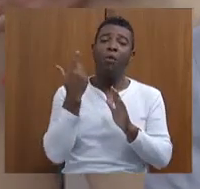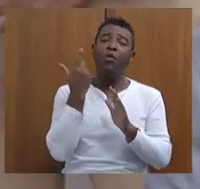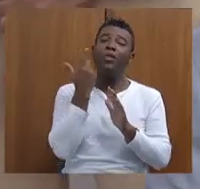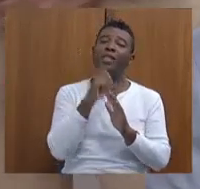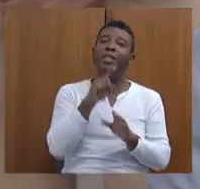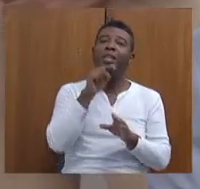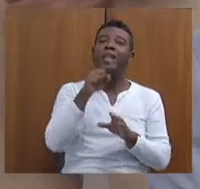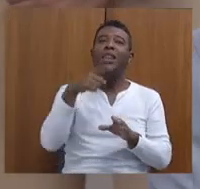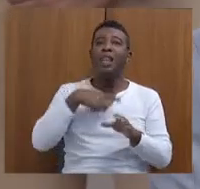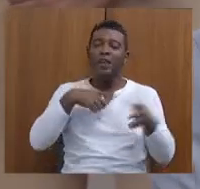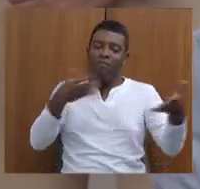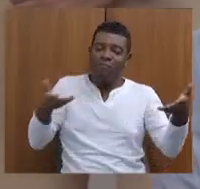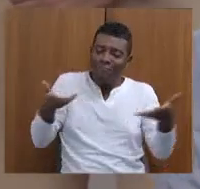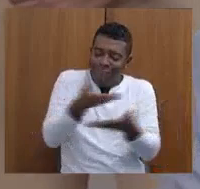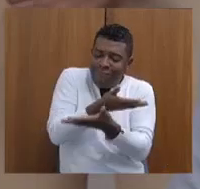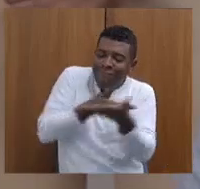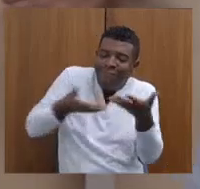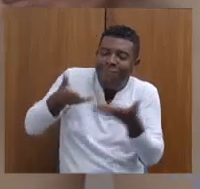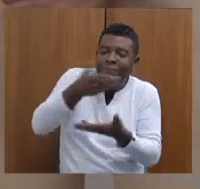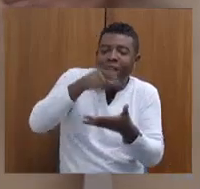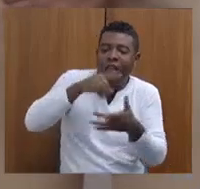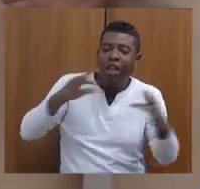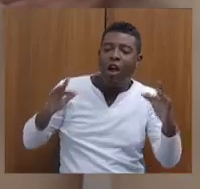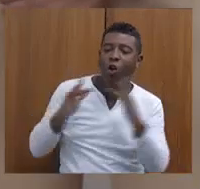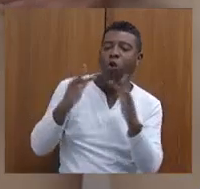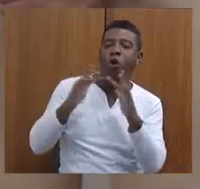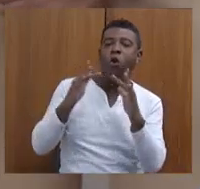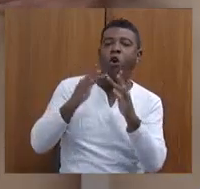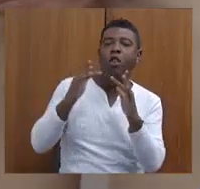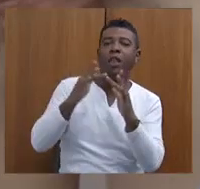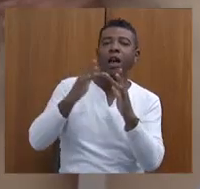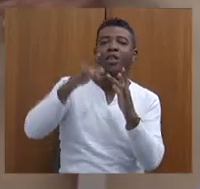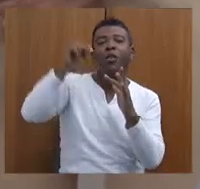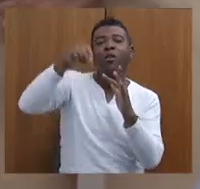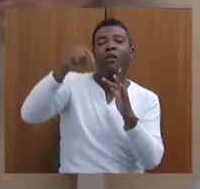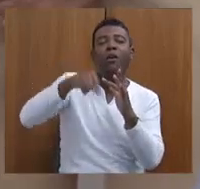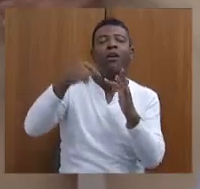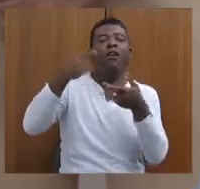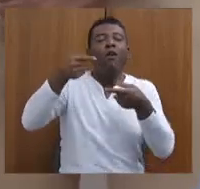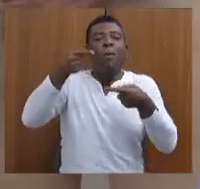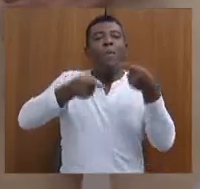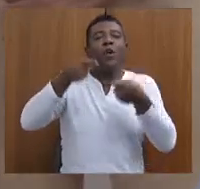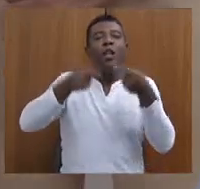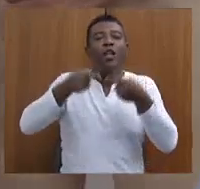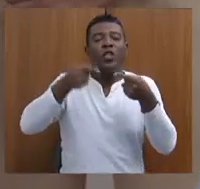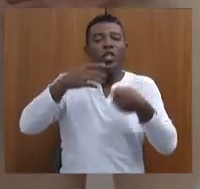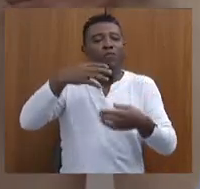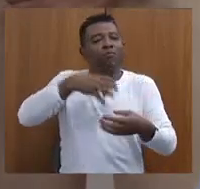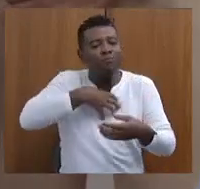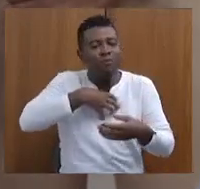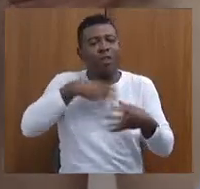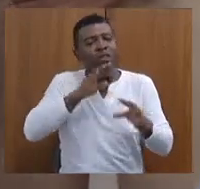essa interação com as políticas de Tecnologia e Ciência e inovação